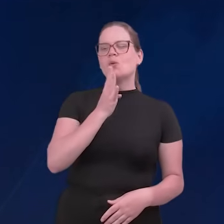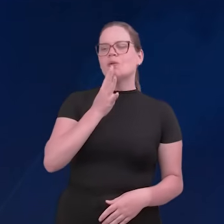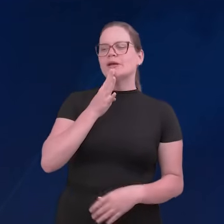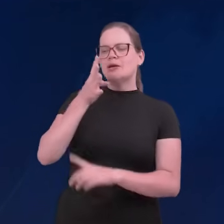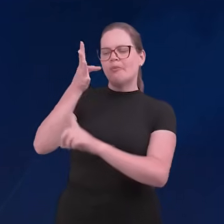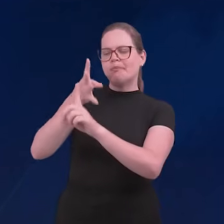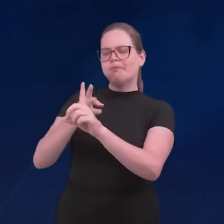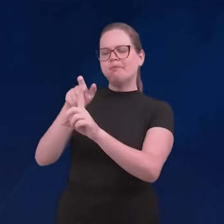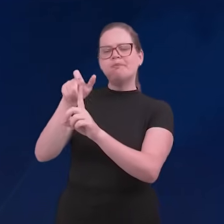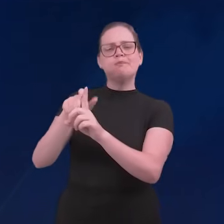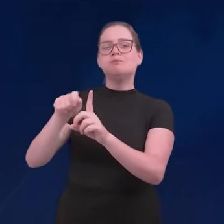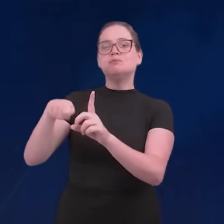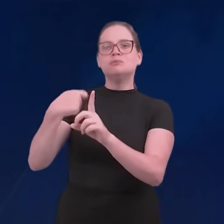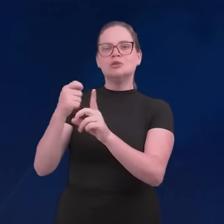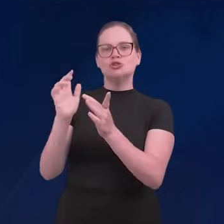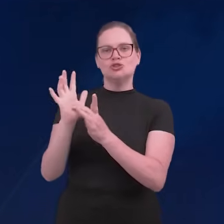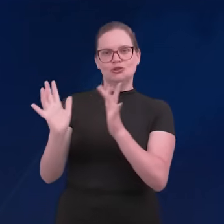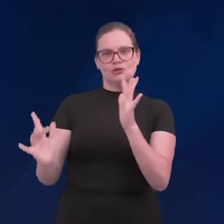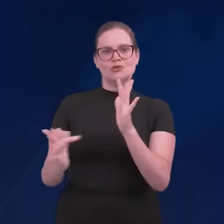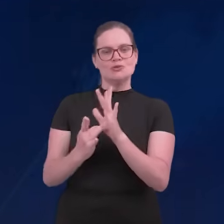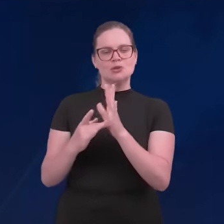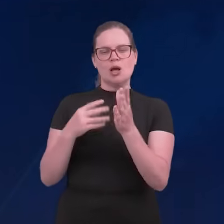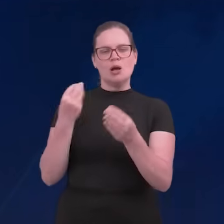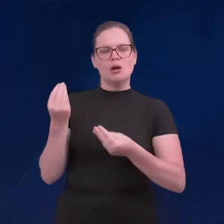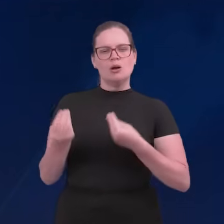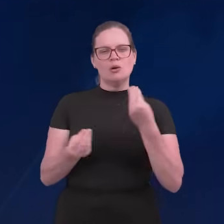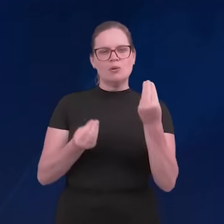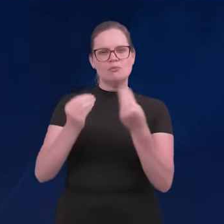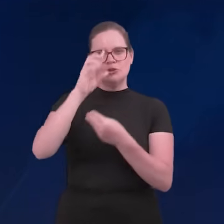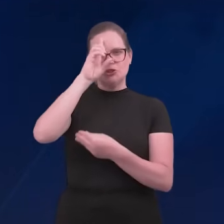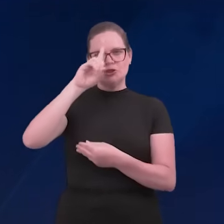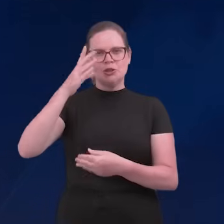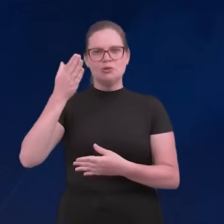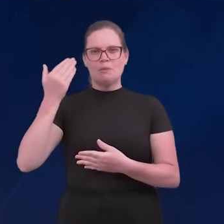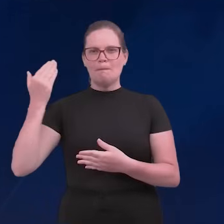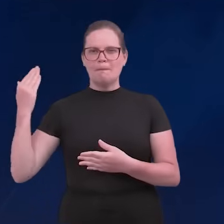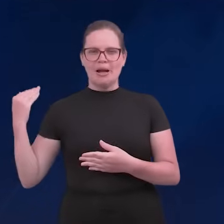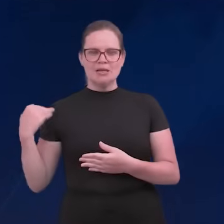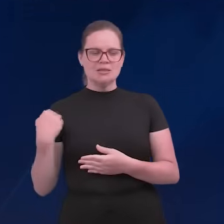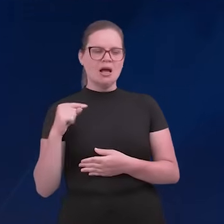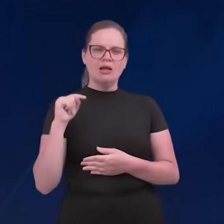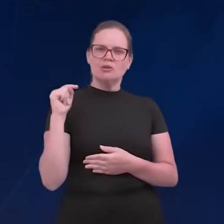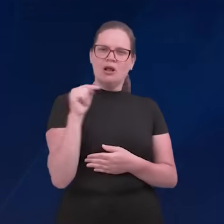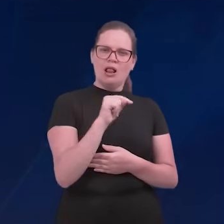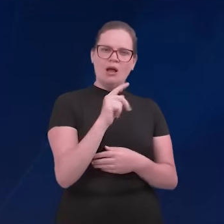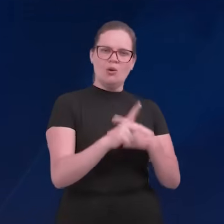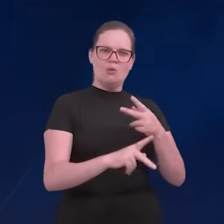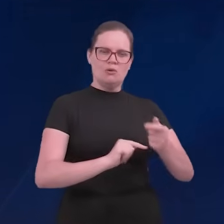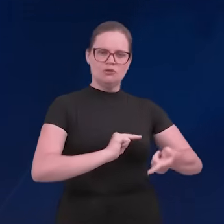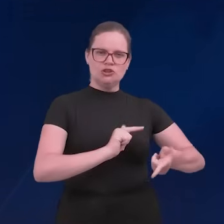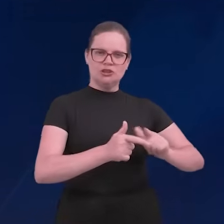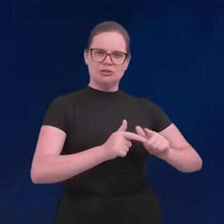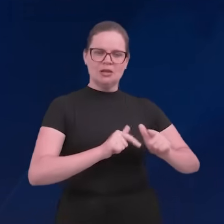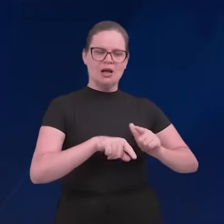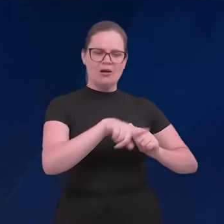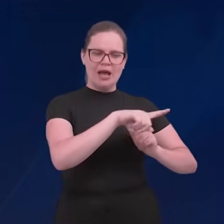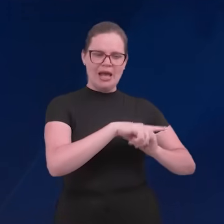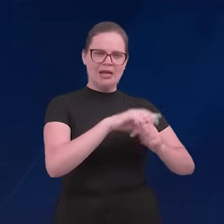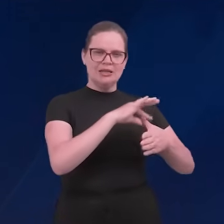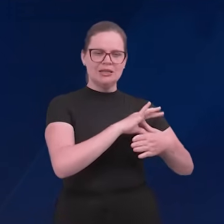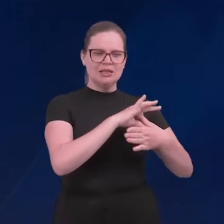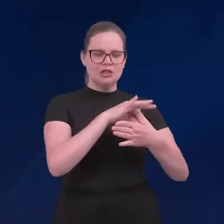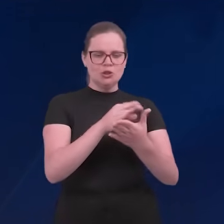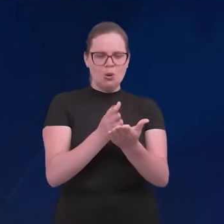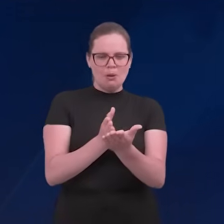Jesus, por meio da forma como Deus deu continuidade ao projeto de conduzir o